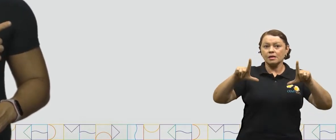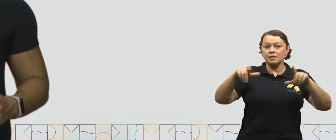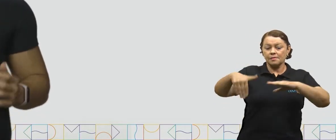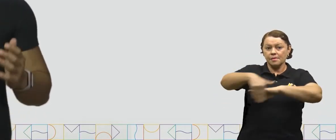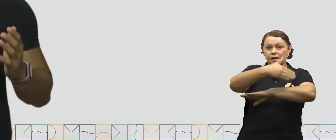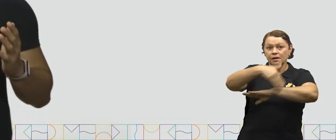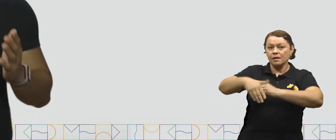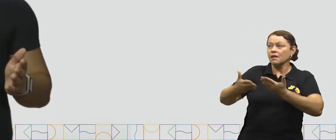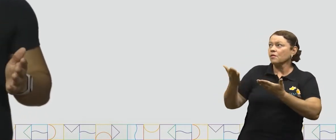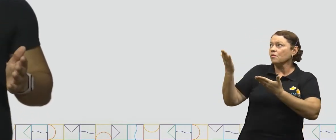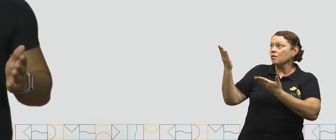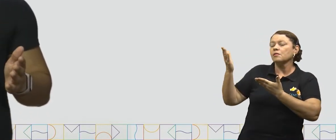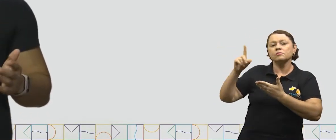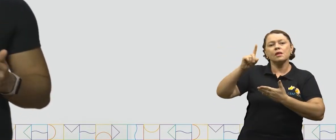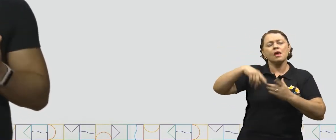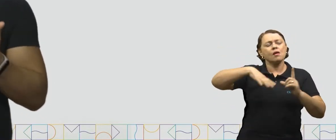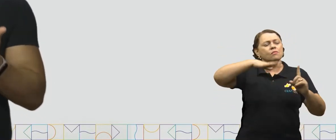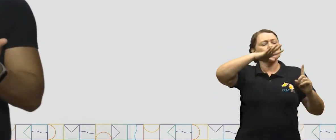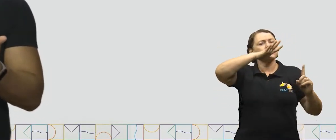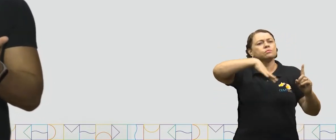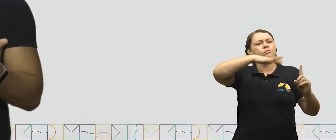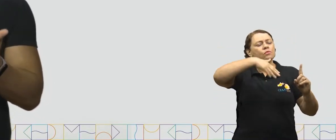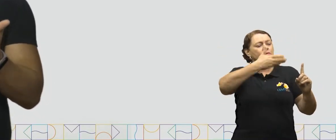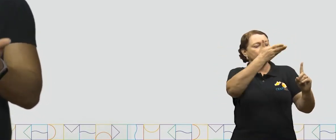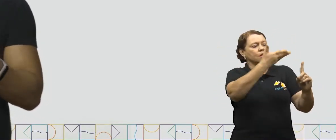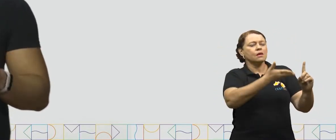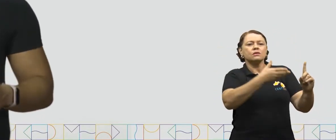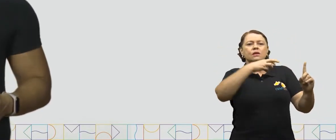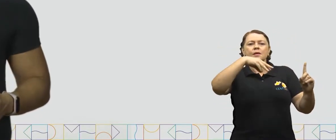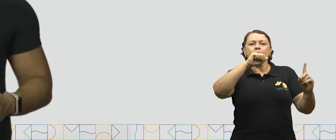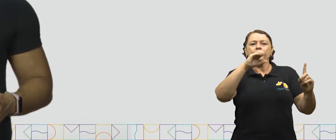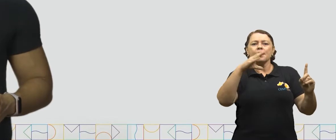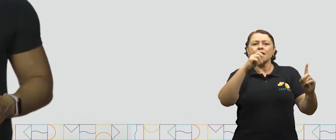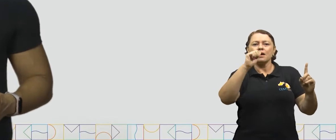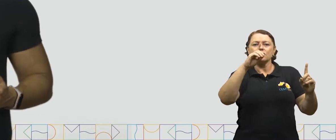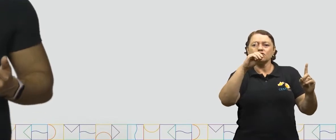lado é uma placa de rua que é uma homenagem a